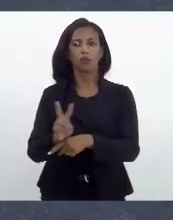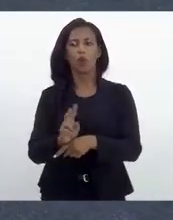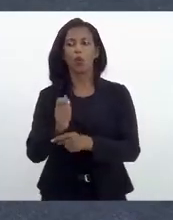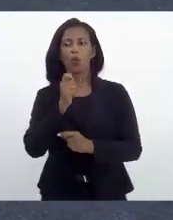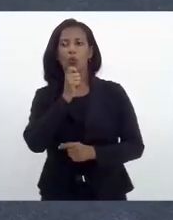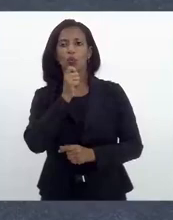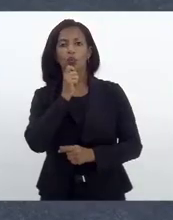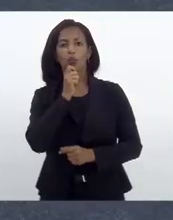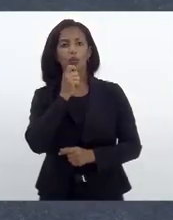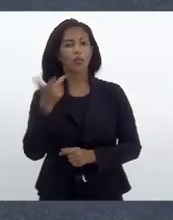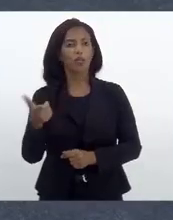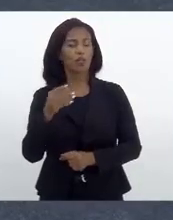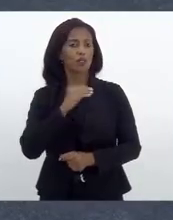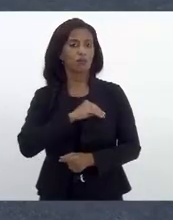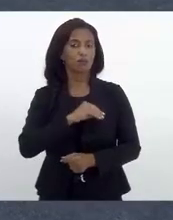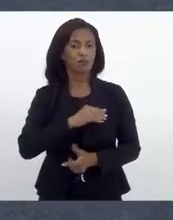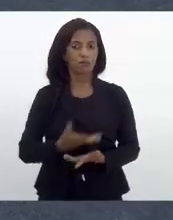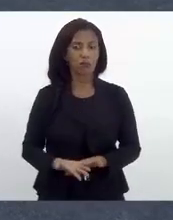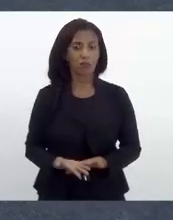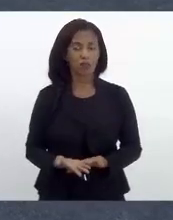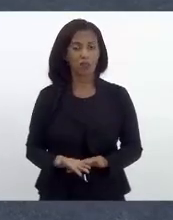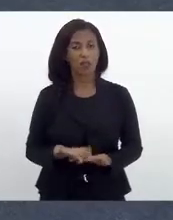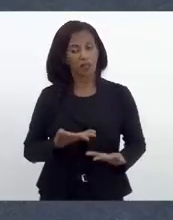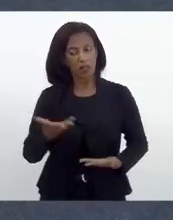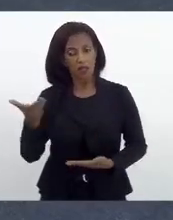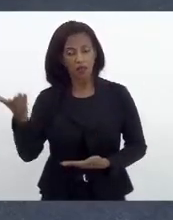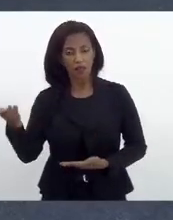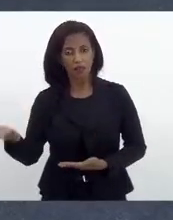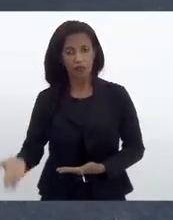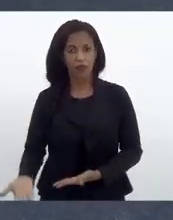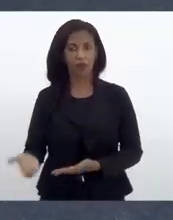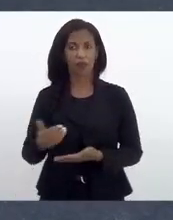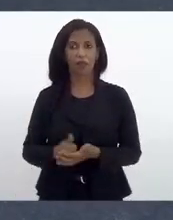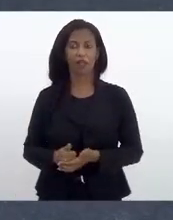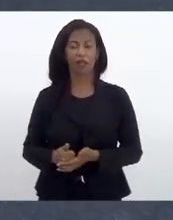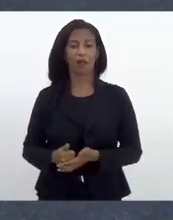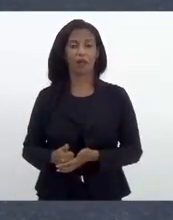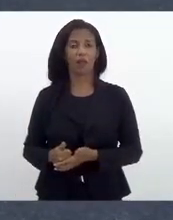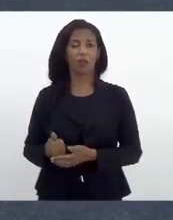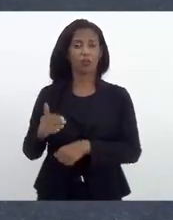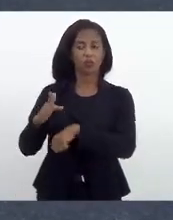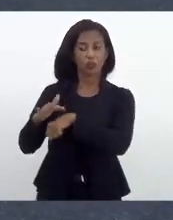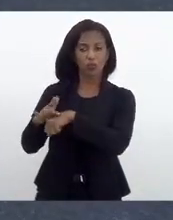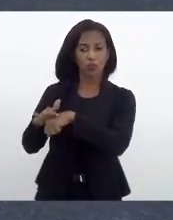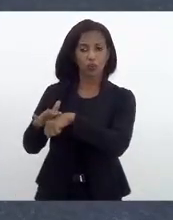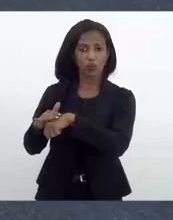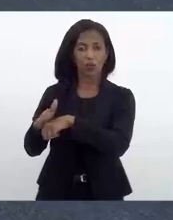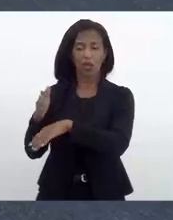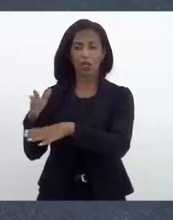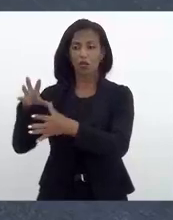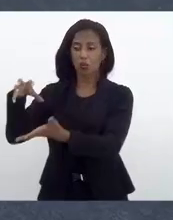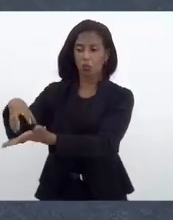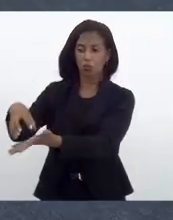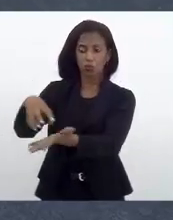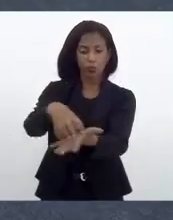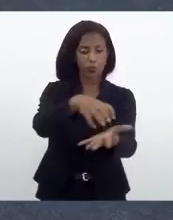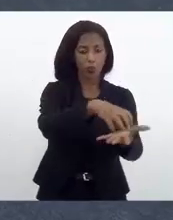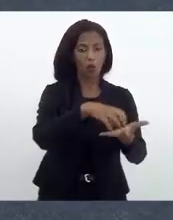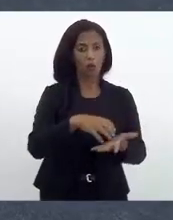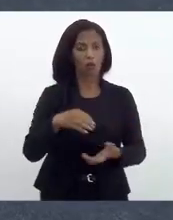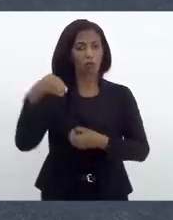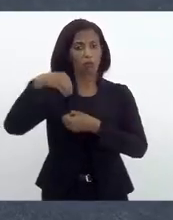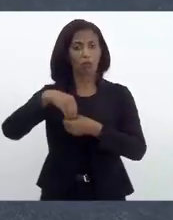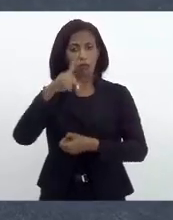insalubridade Márcio e vão lá no paciente vão em todos os setores dentro do hospital